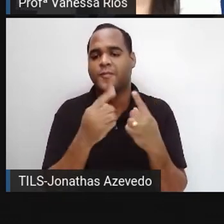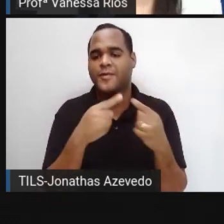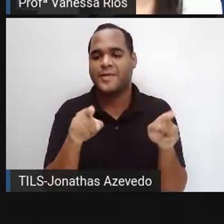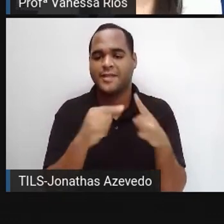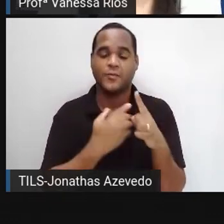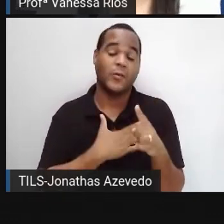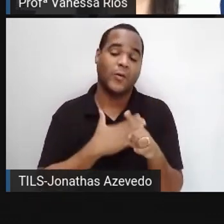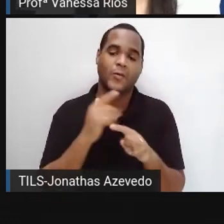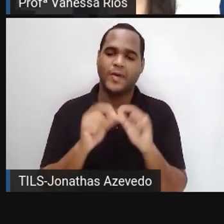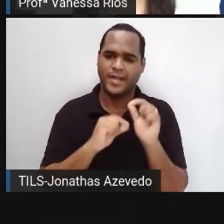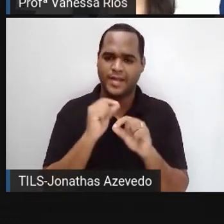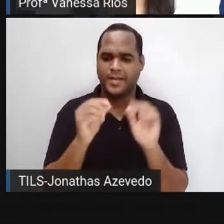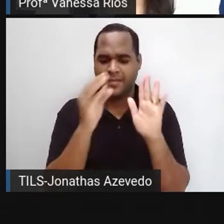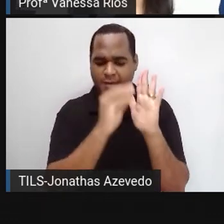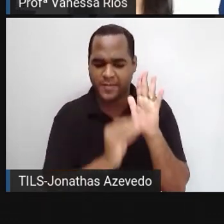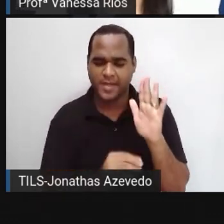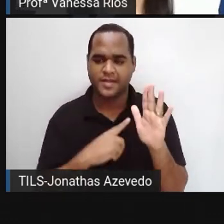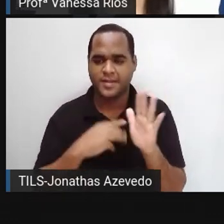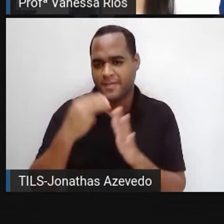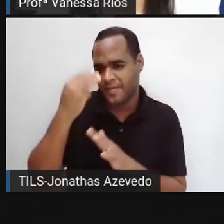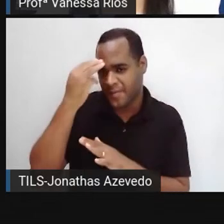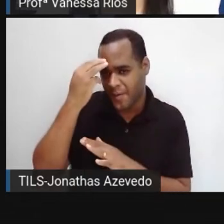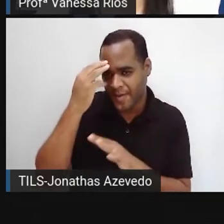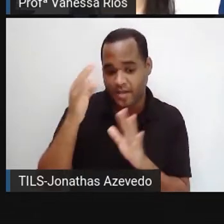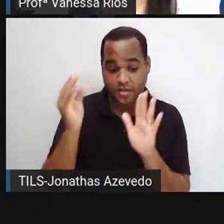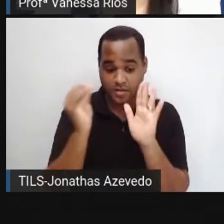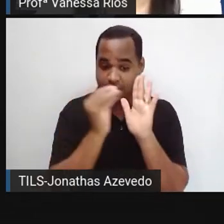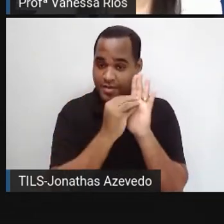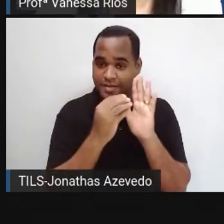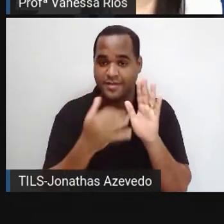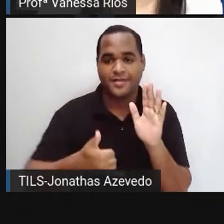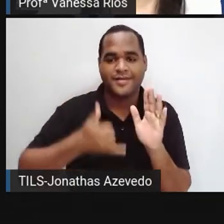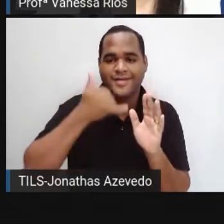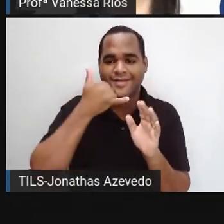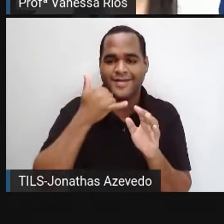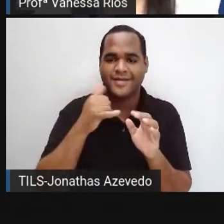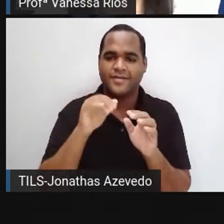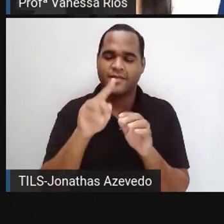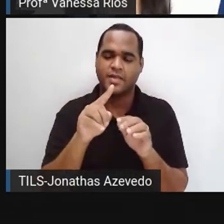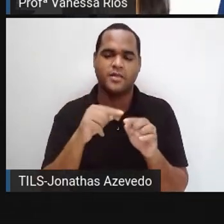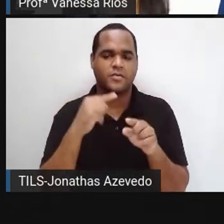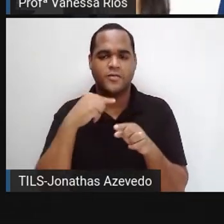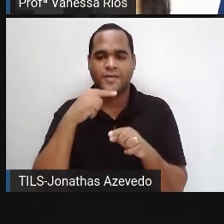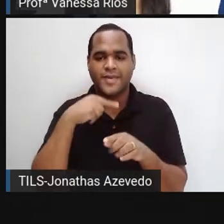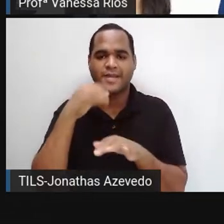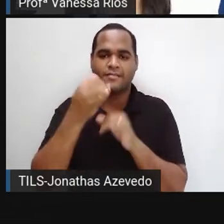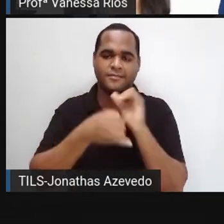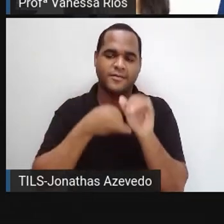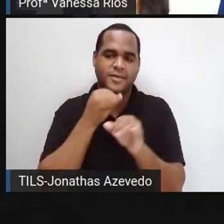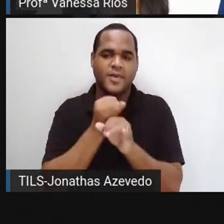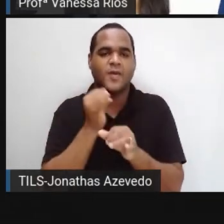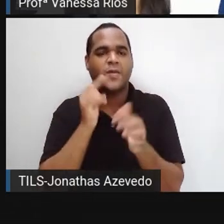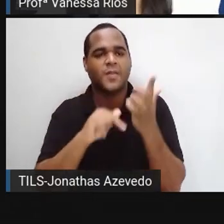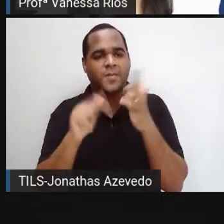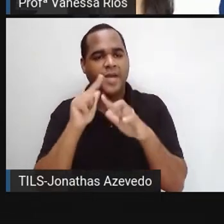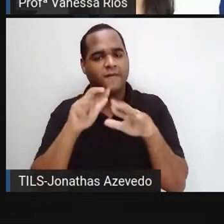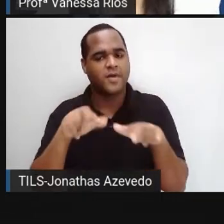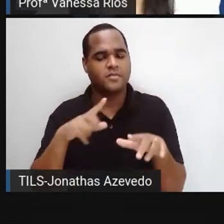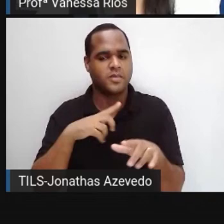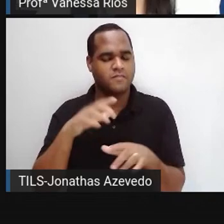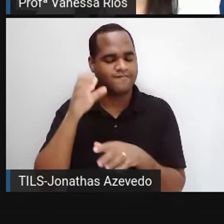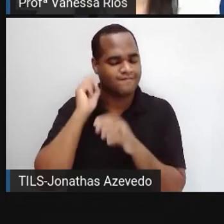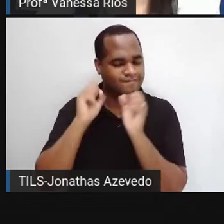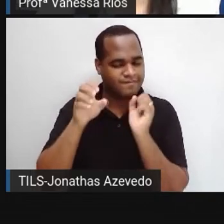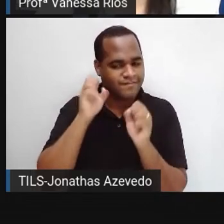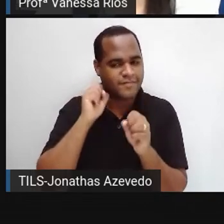essas músicas arquivadas na memória do aparelho, para que mesmo que você não tenha internet, você consiga aí ouvir essas